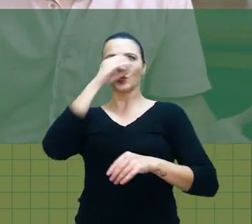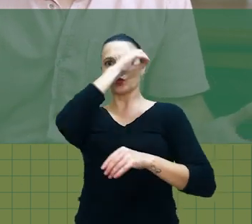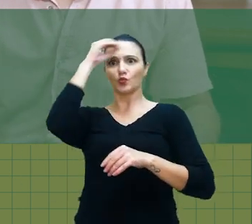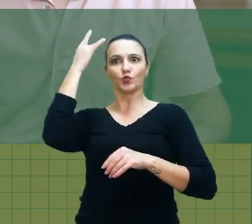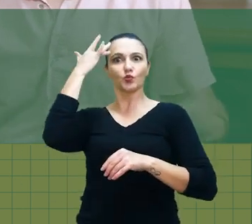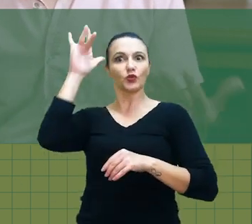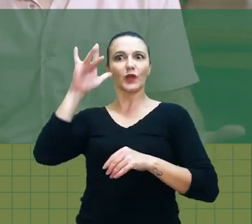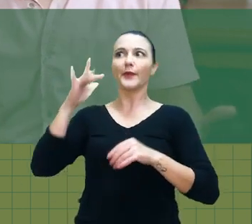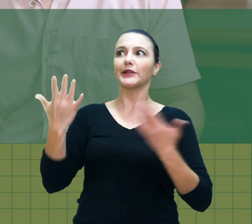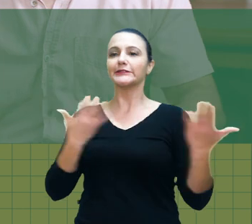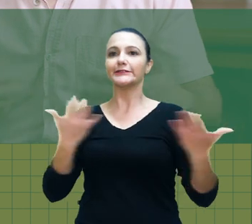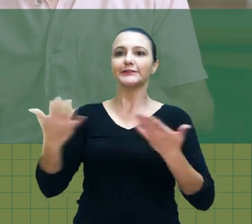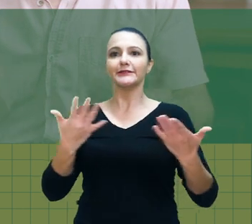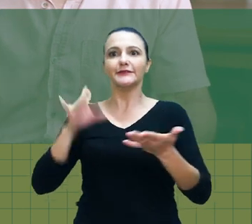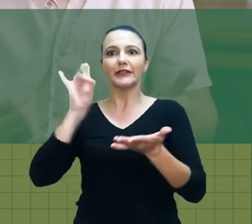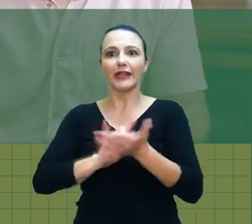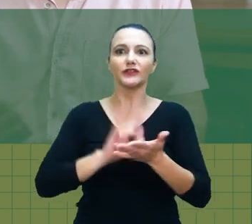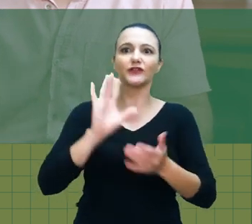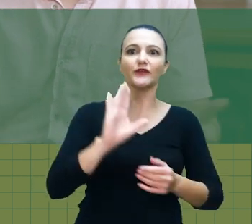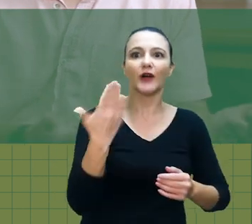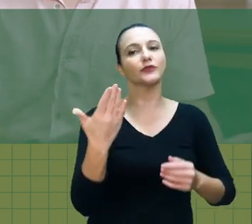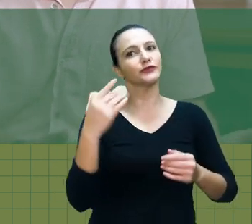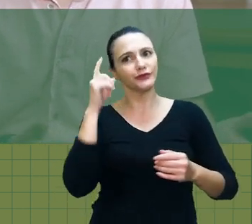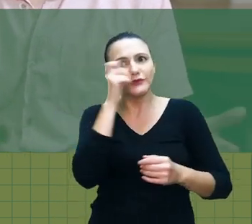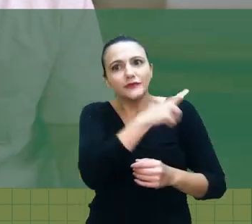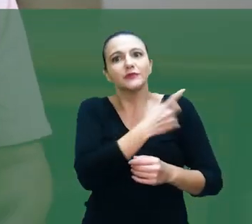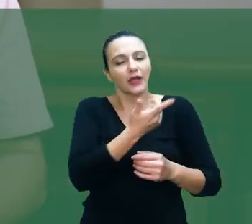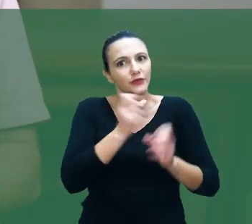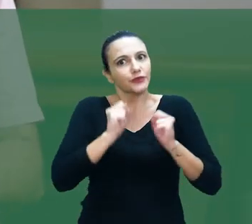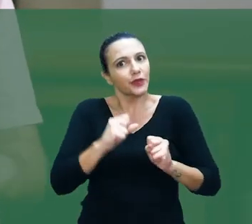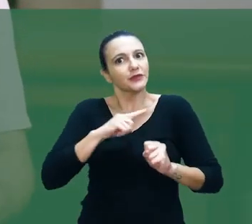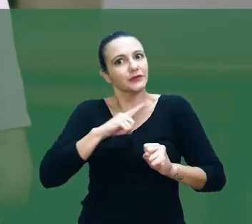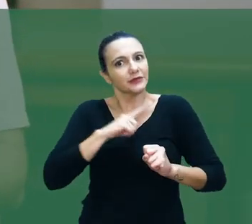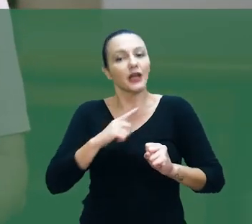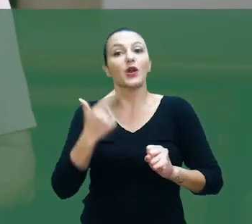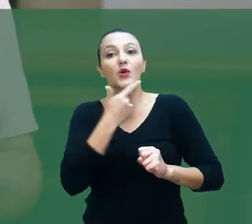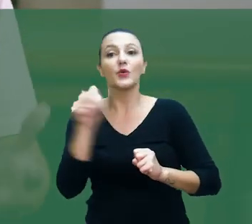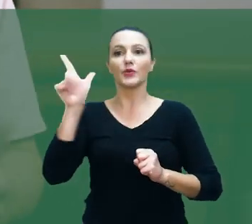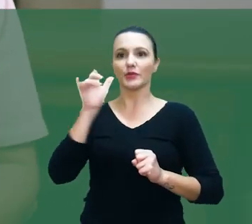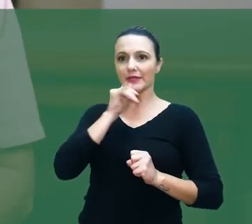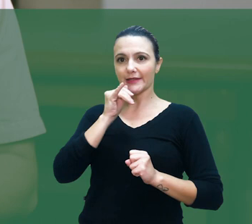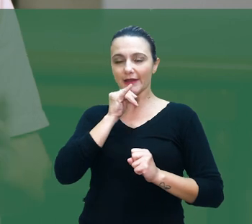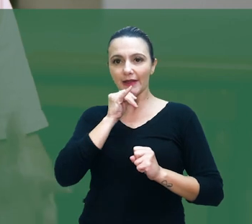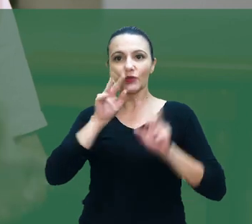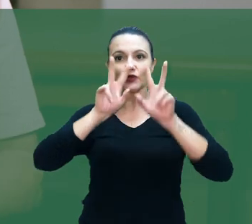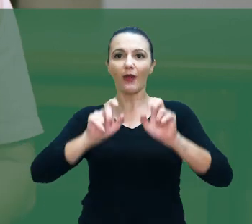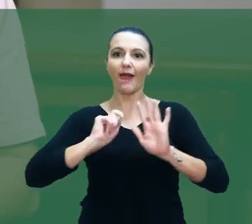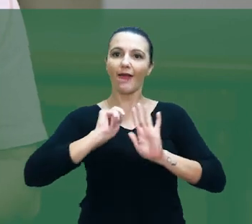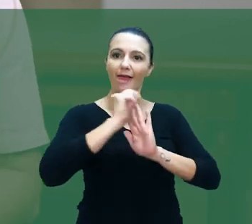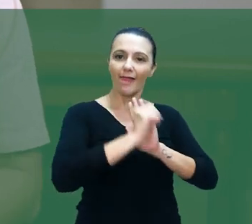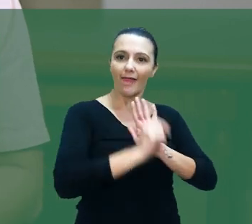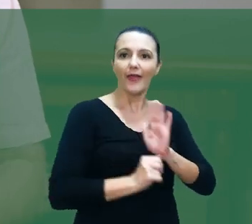é verdadeiro e o que é falso, e todas as dificuldades que isso pode trazer. Aliás, um outro exemplo clássico de fake news,